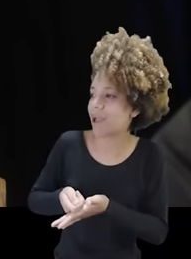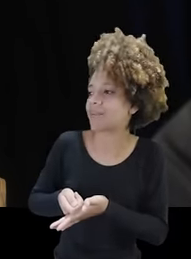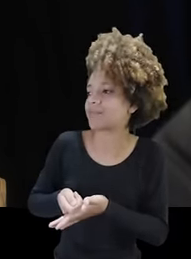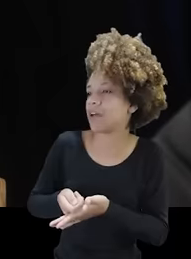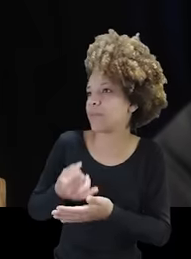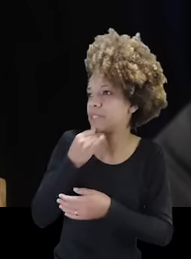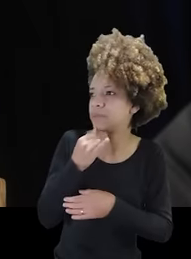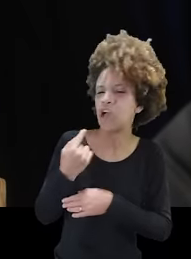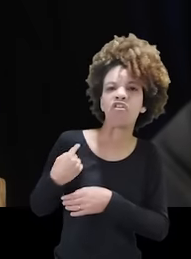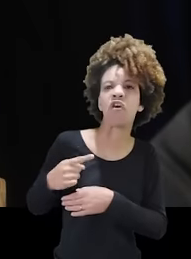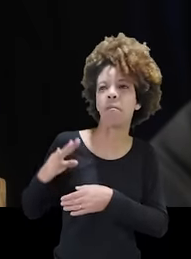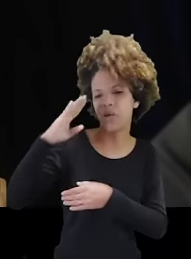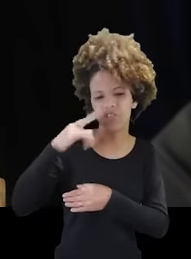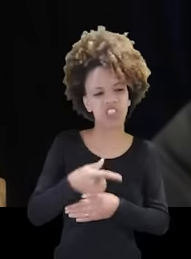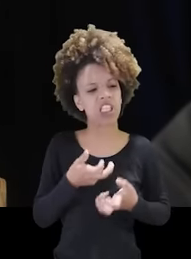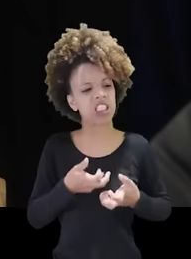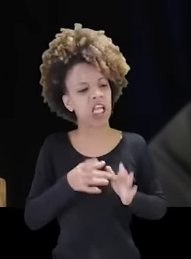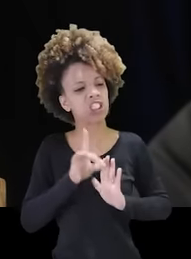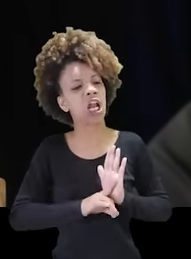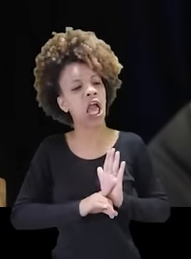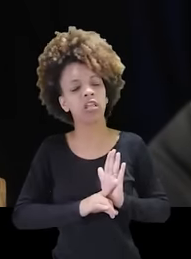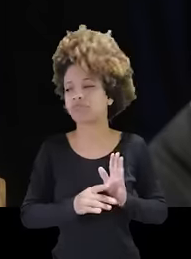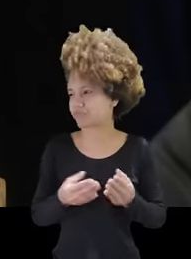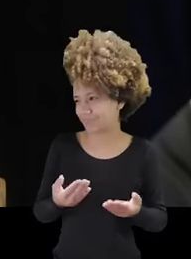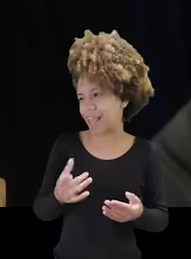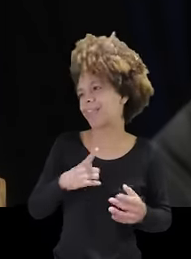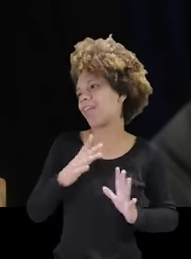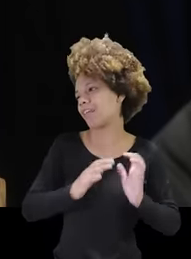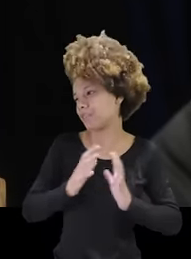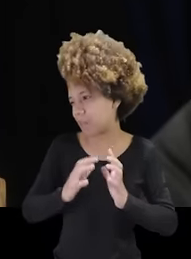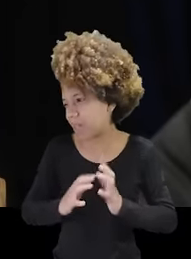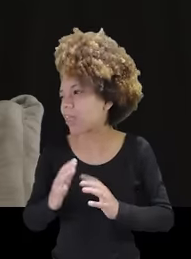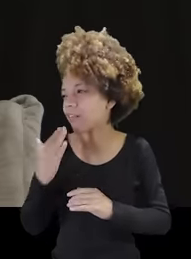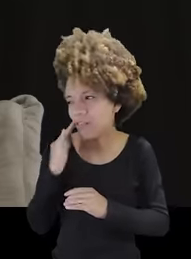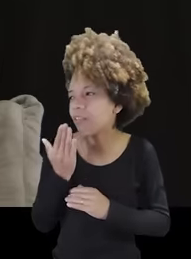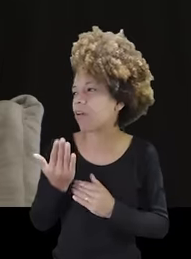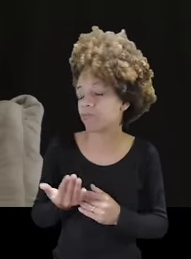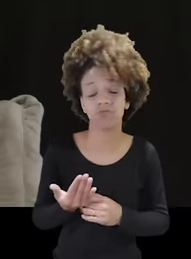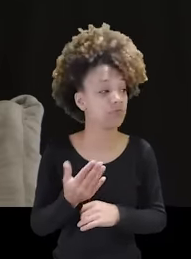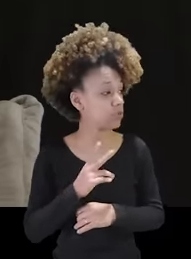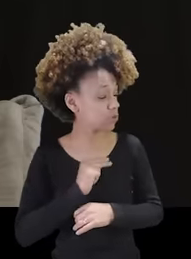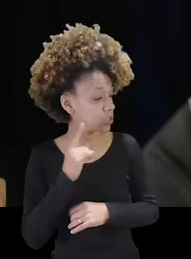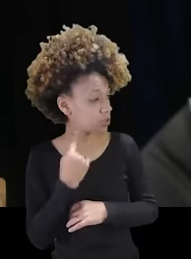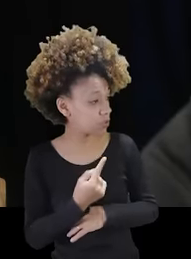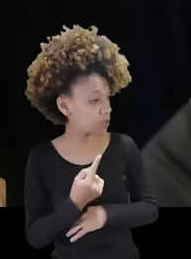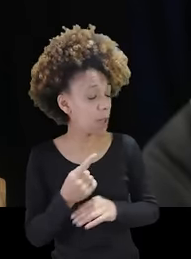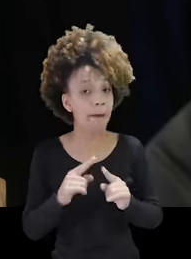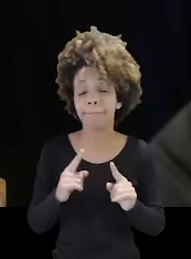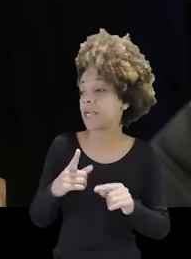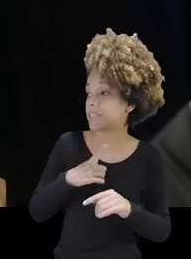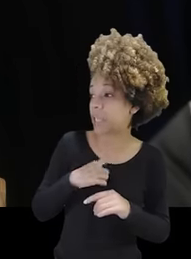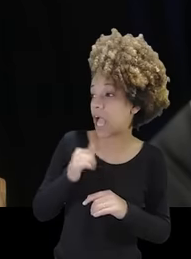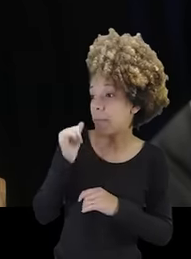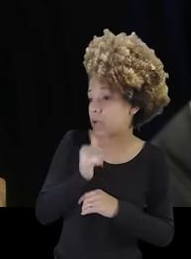ele tipo pô eu vou para o exército vocês querem mais direito é tipo aí tem as brigas lá entre eles mas essa